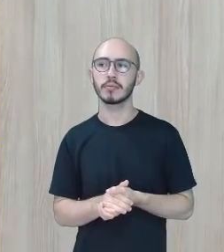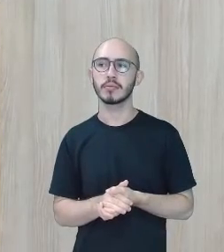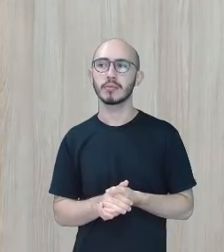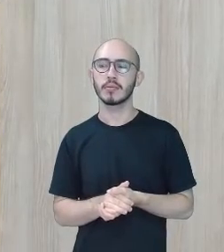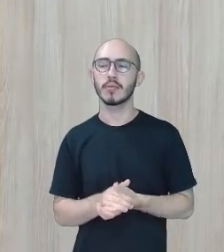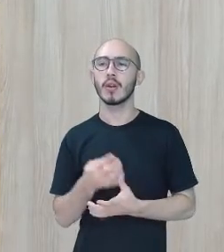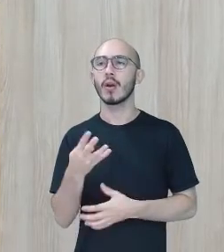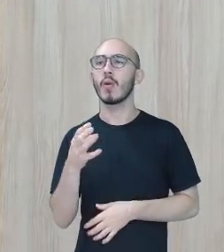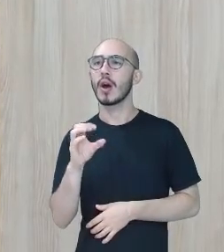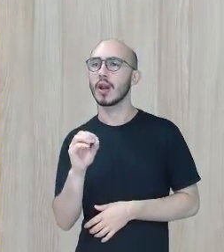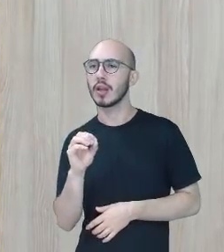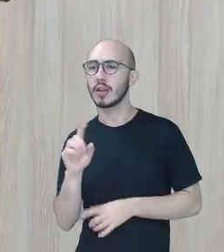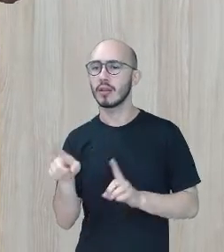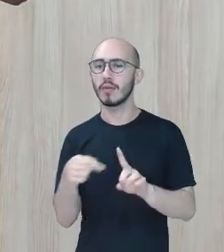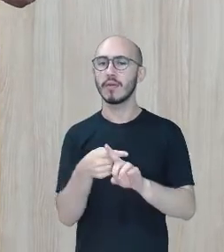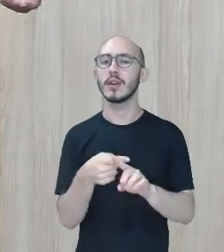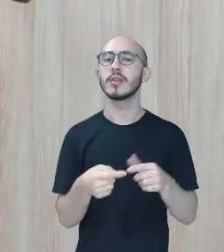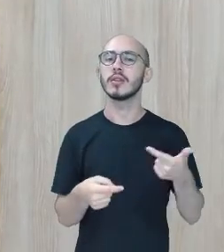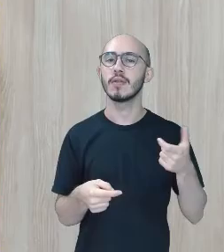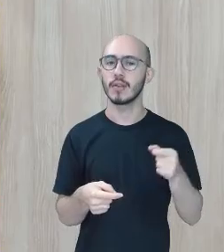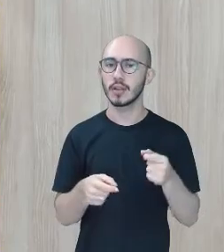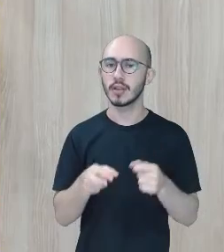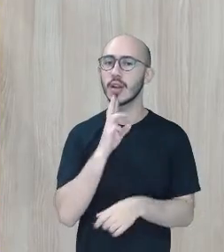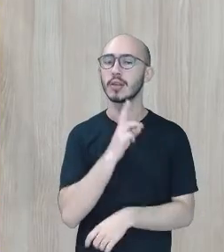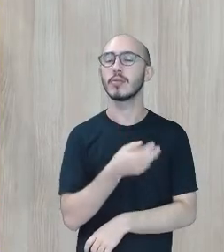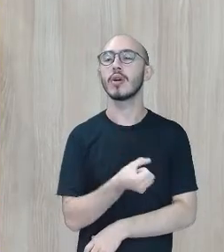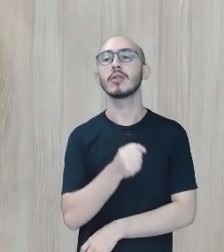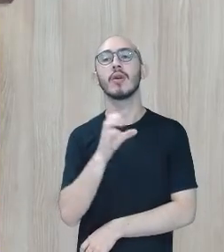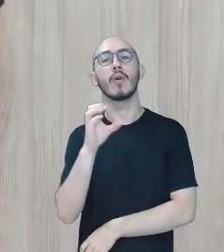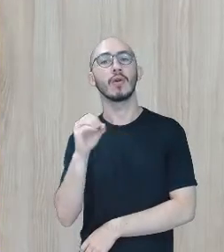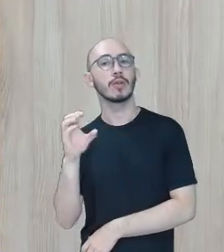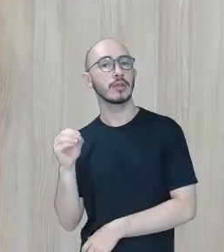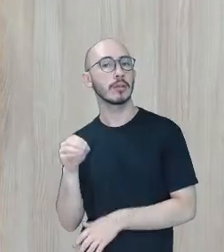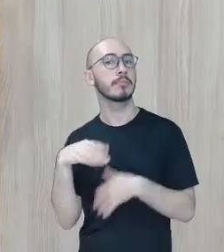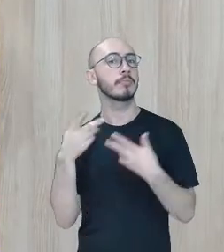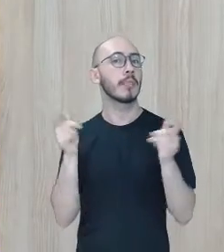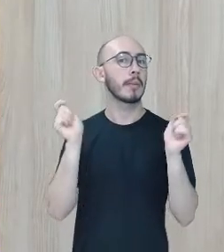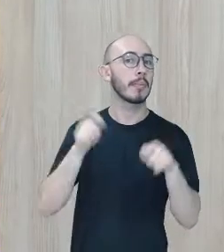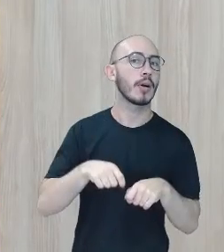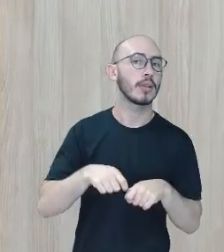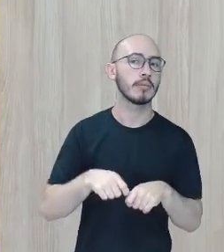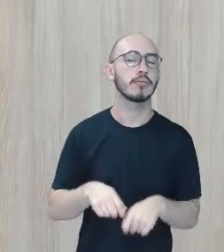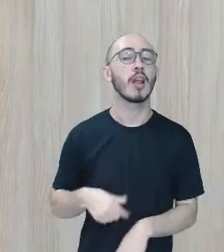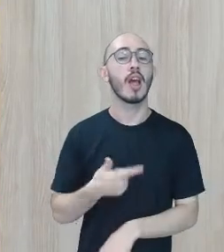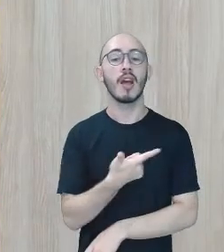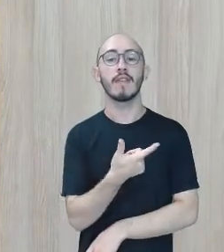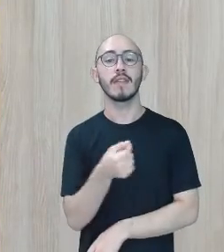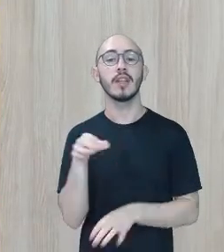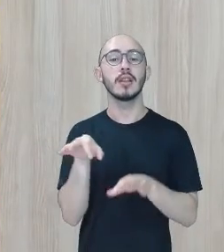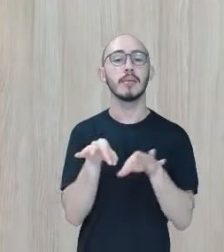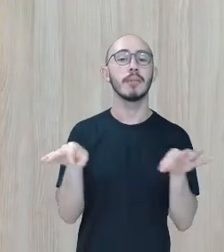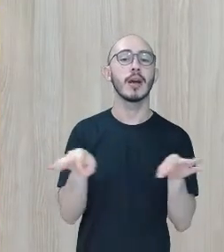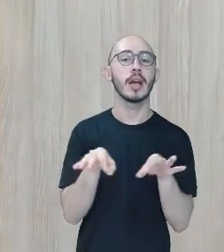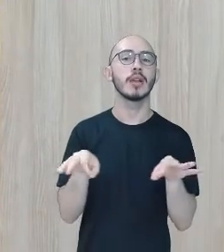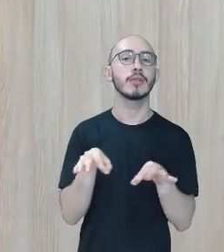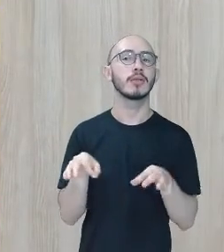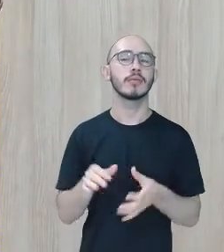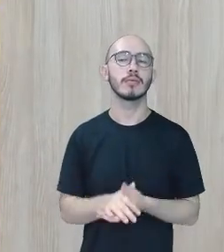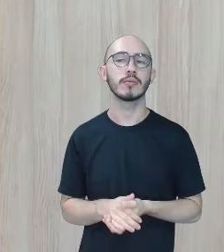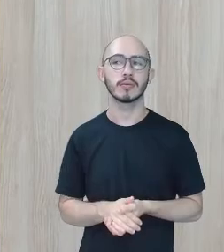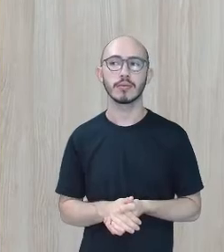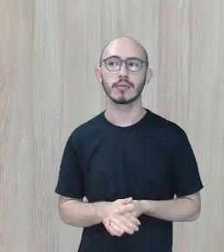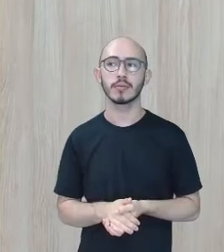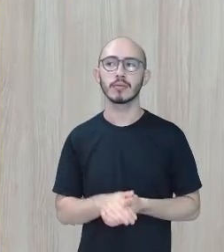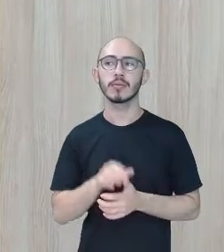vezes 20 dá igual a 800. Opa, pode ser. O que são 20 metros? Né? 20